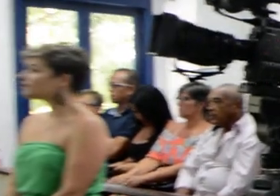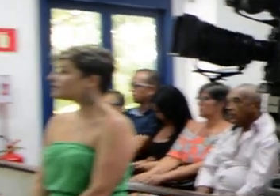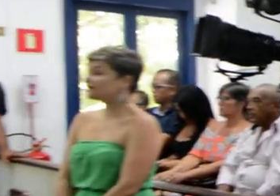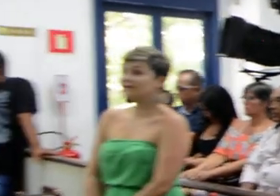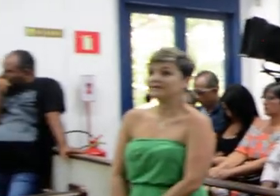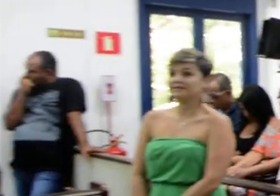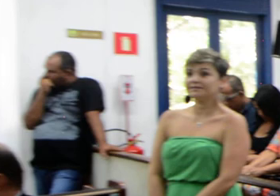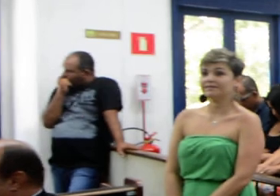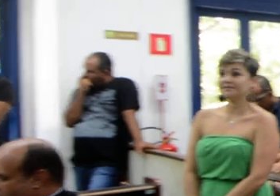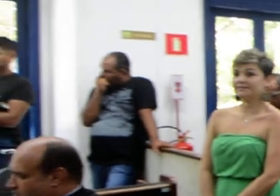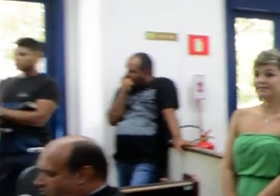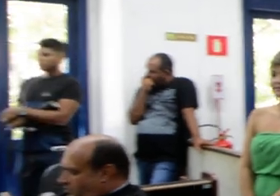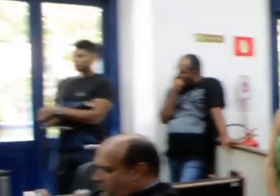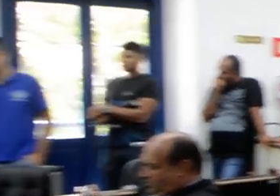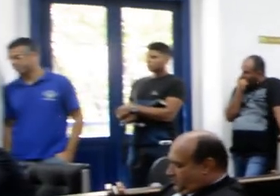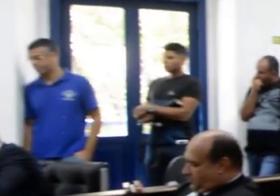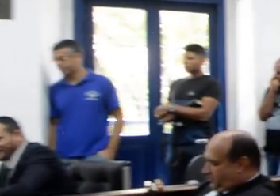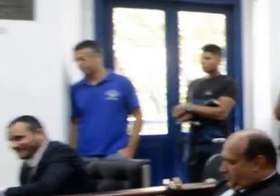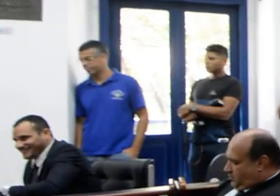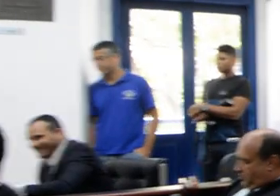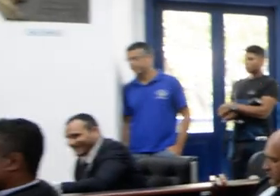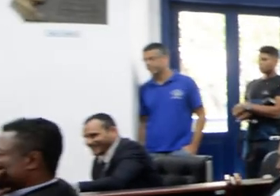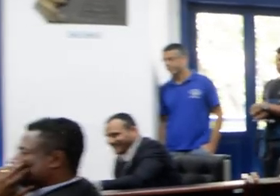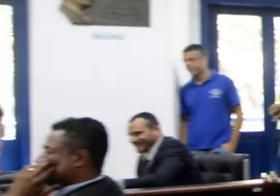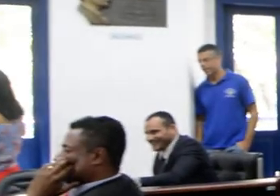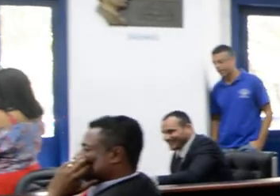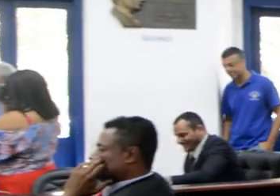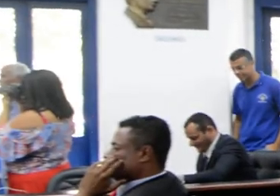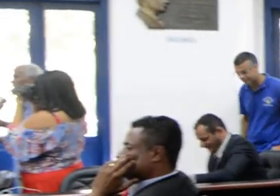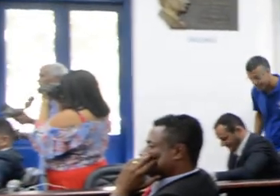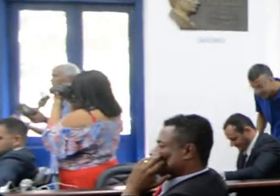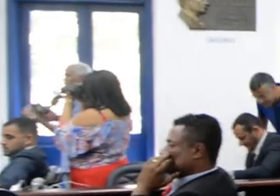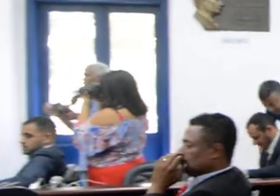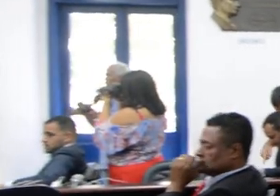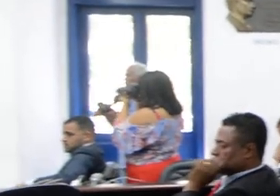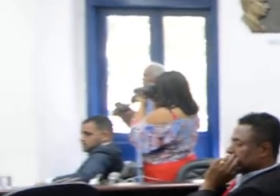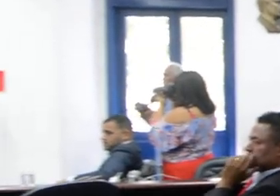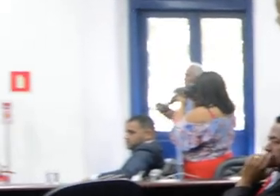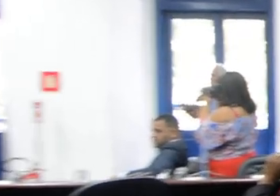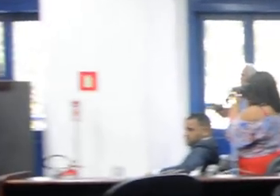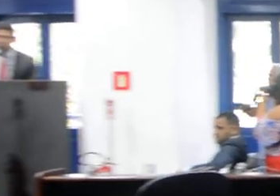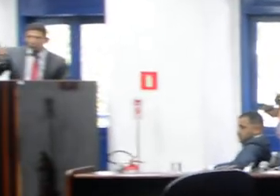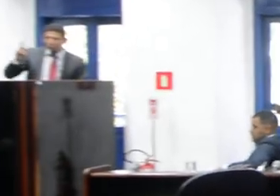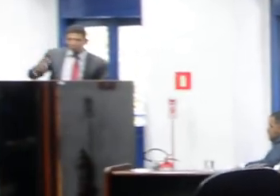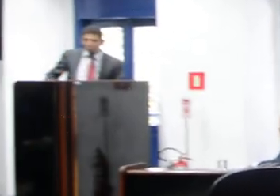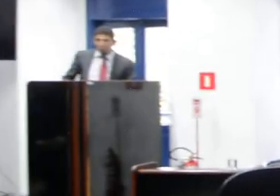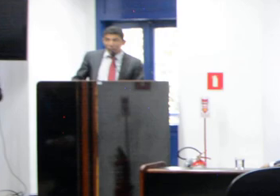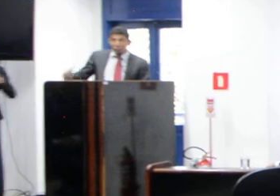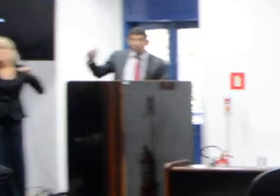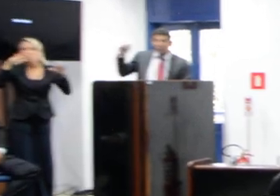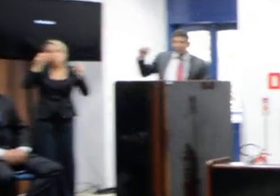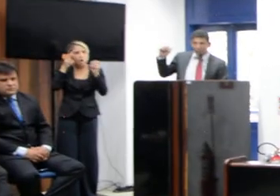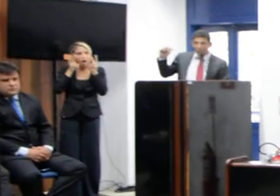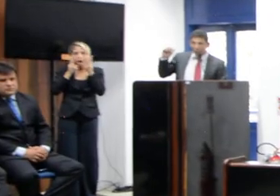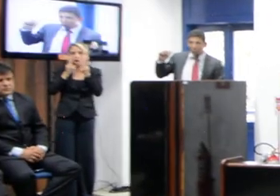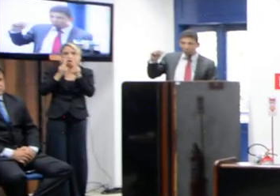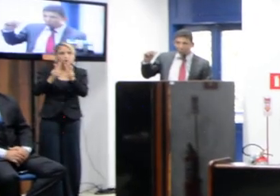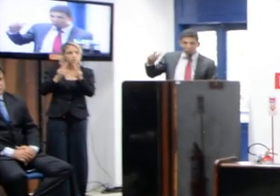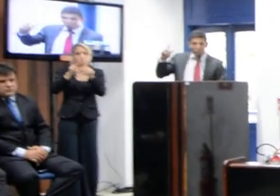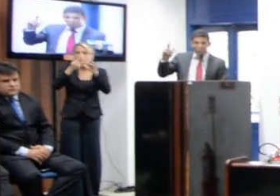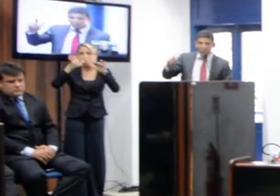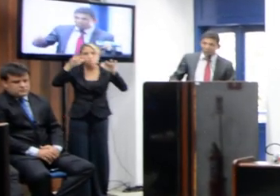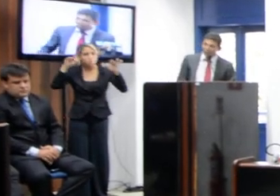vereador que é querido por todos nessa casa. Todos. Eu nunca vi um vereador, tanto no mandato